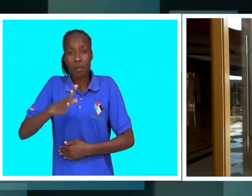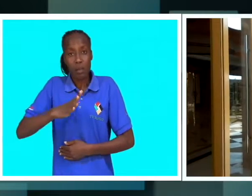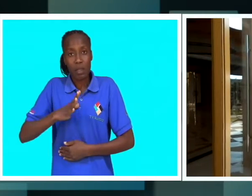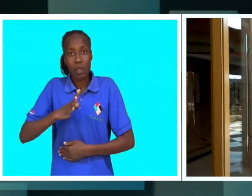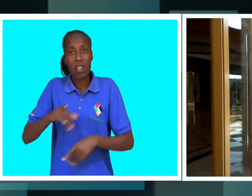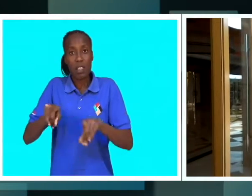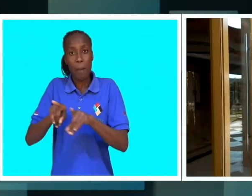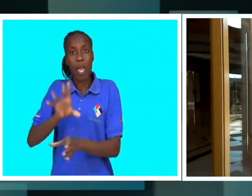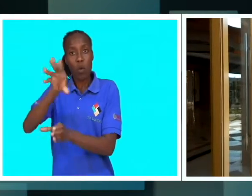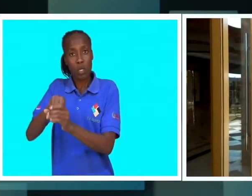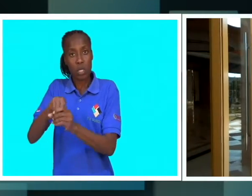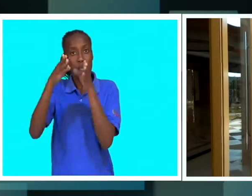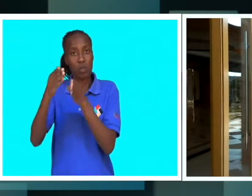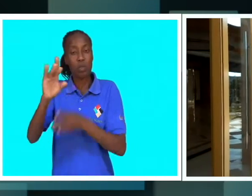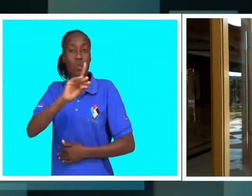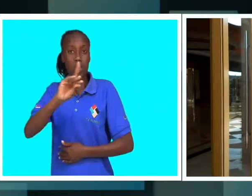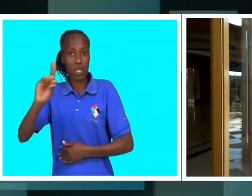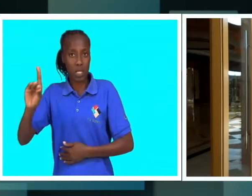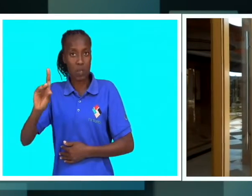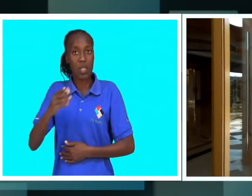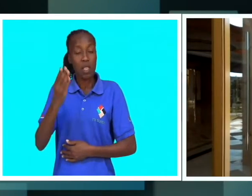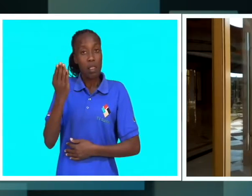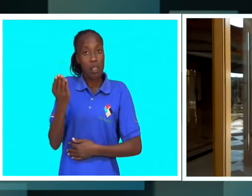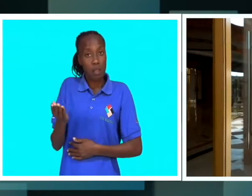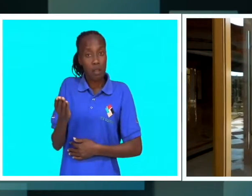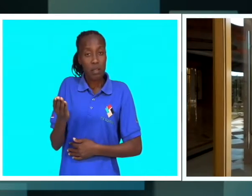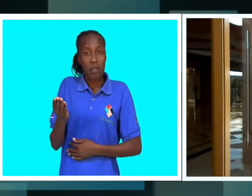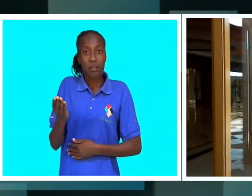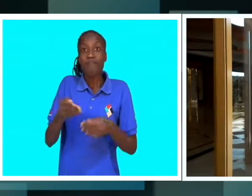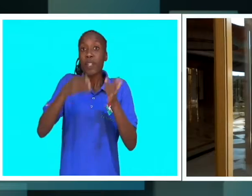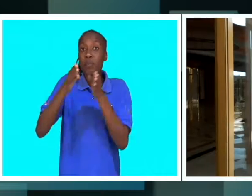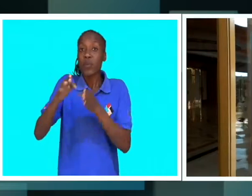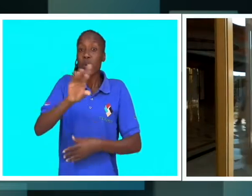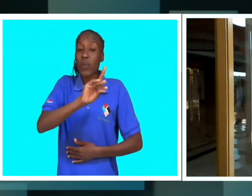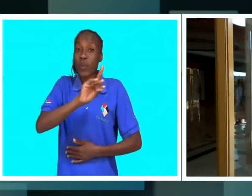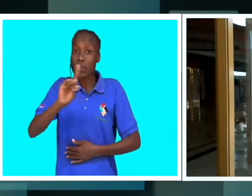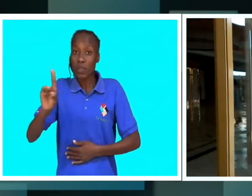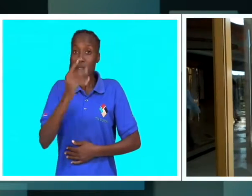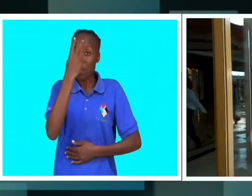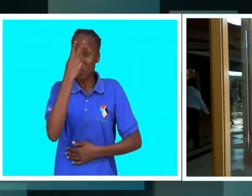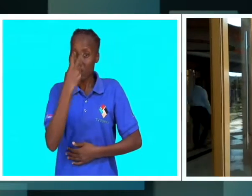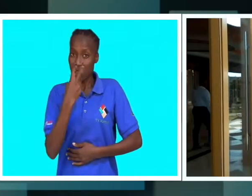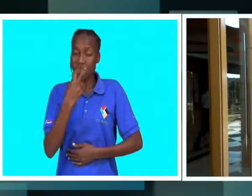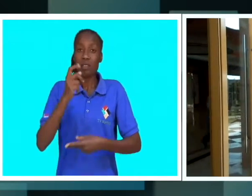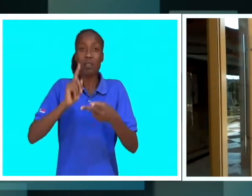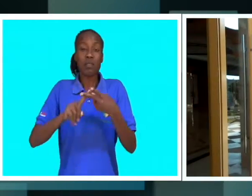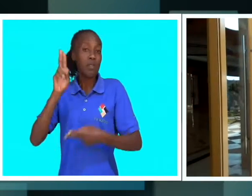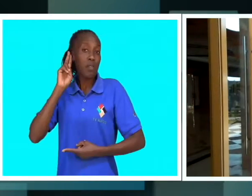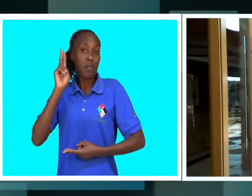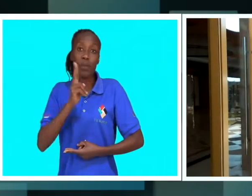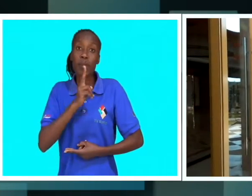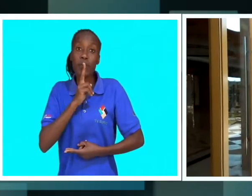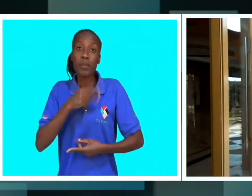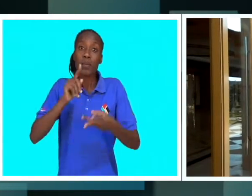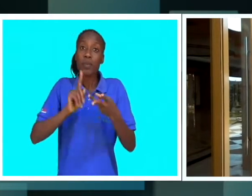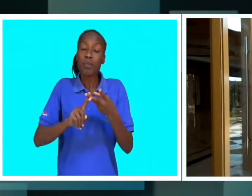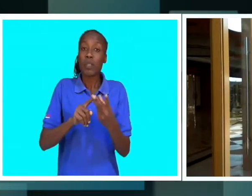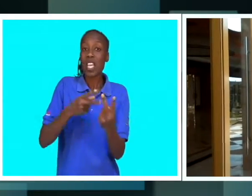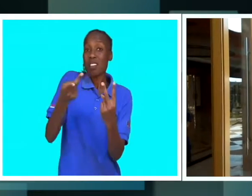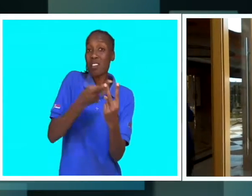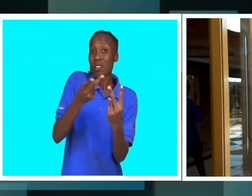consideração a pessoa com deficiência e, nesse caso, a com deficiência visual e auditiva.